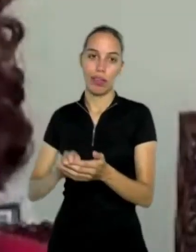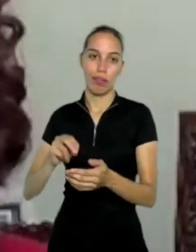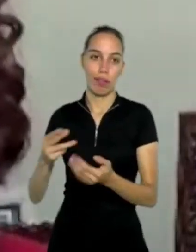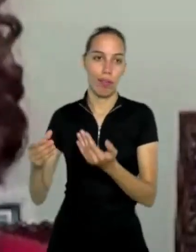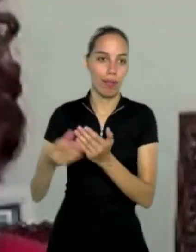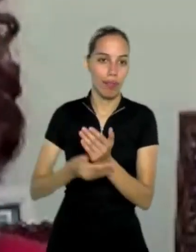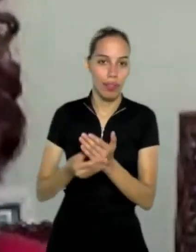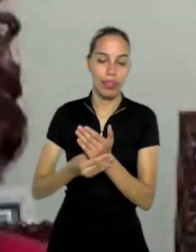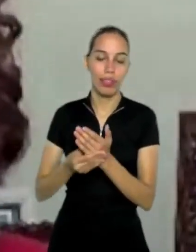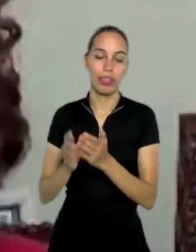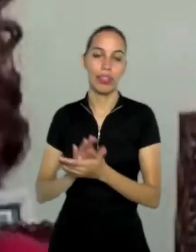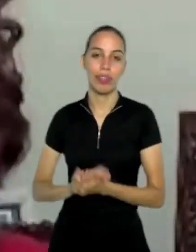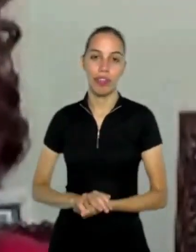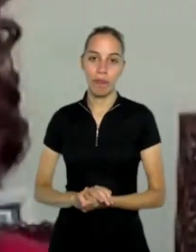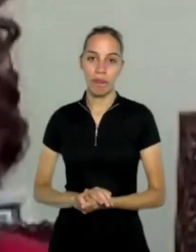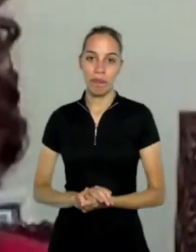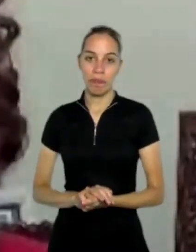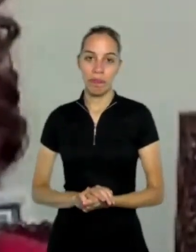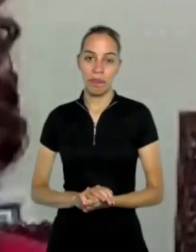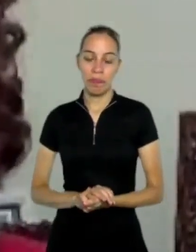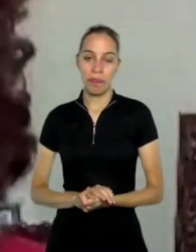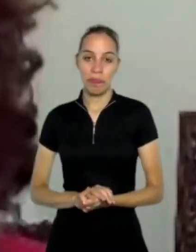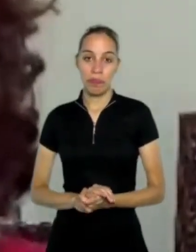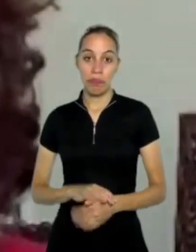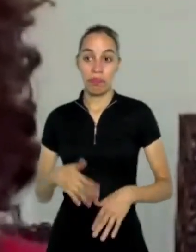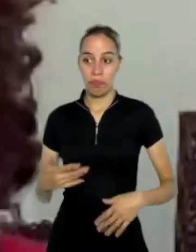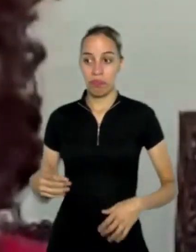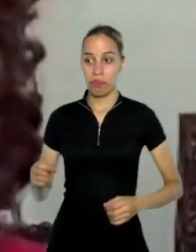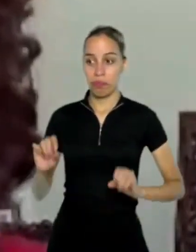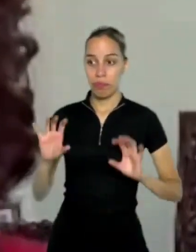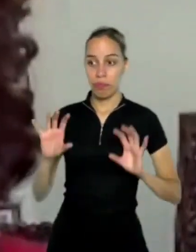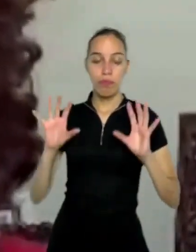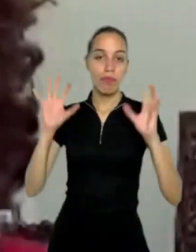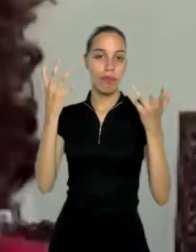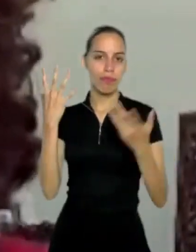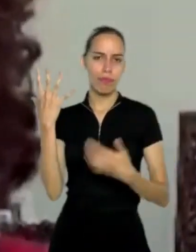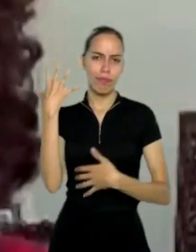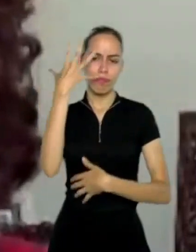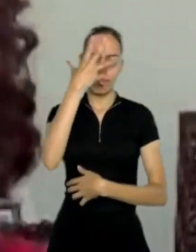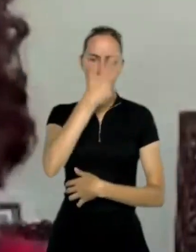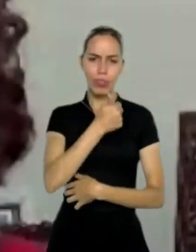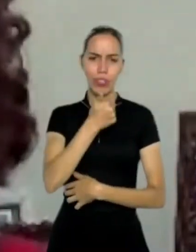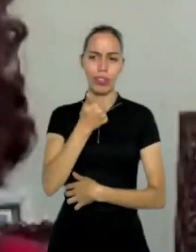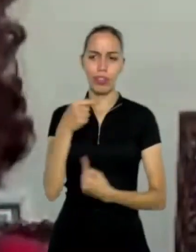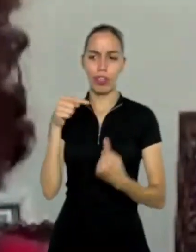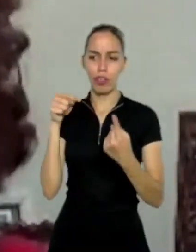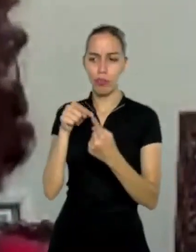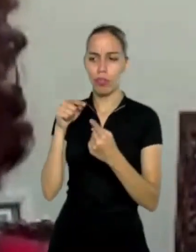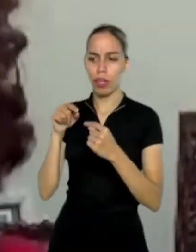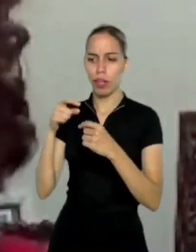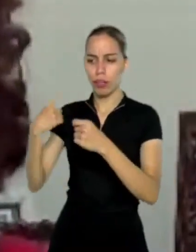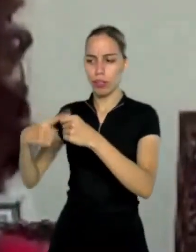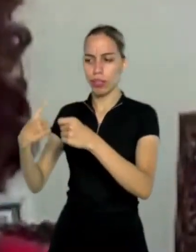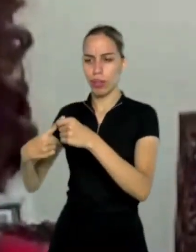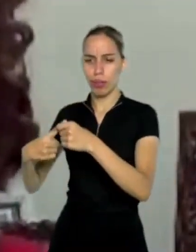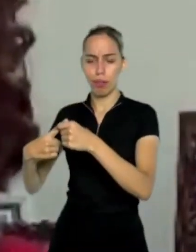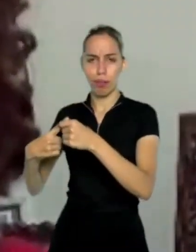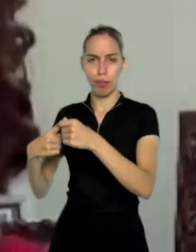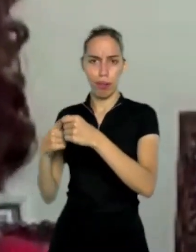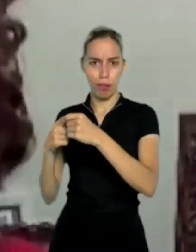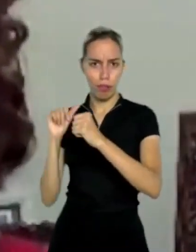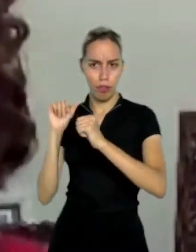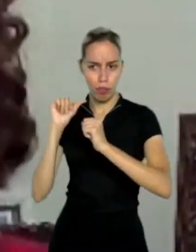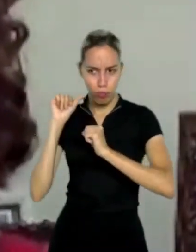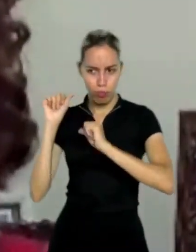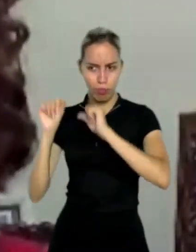alguma forma. Então, é um evento muito bonito e que mudou a forma da cidade ver a literatura, sabe? Eu acho que